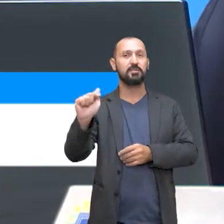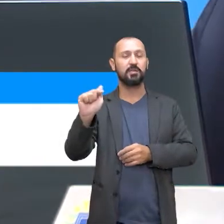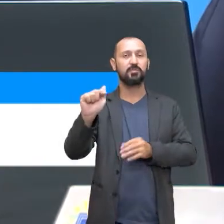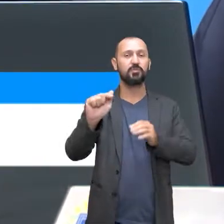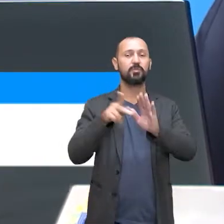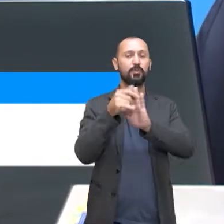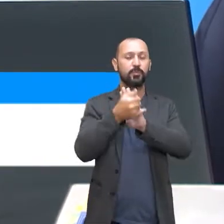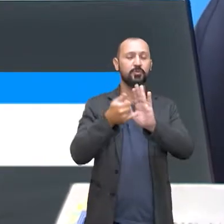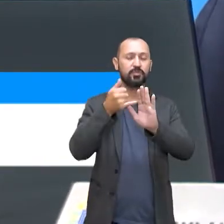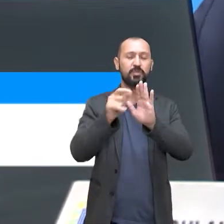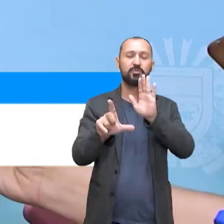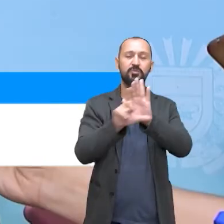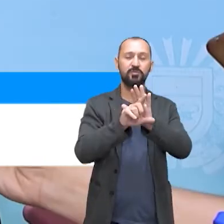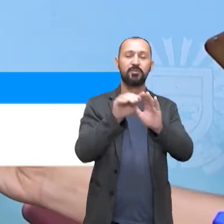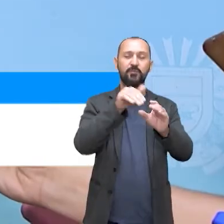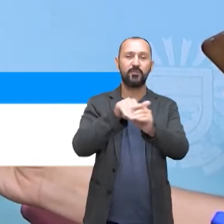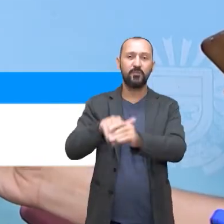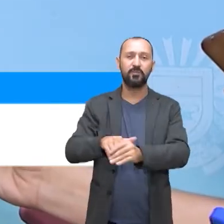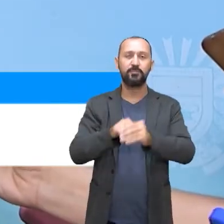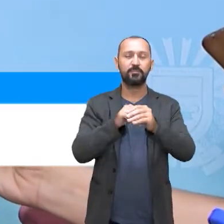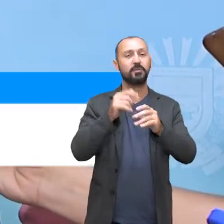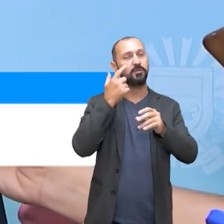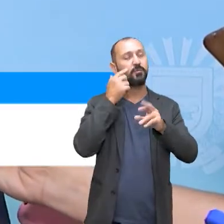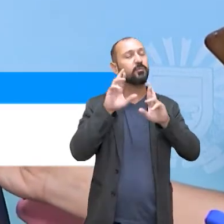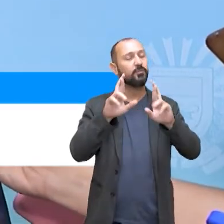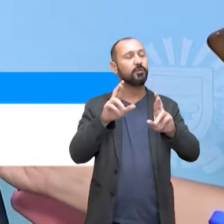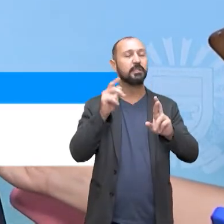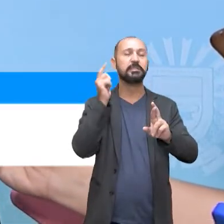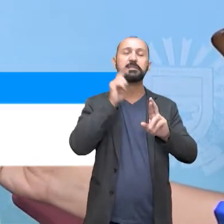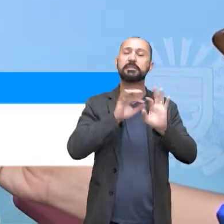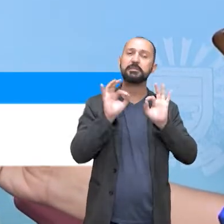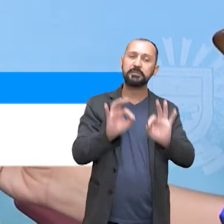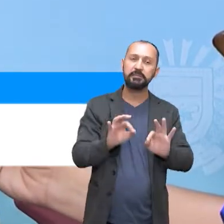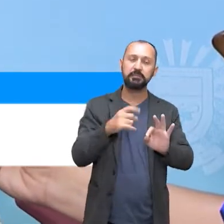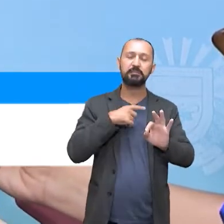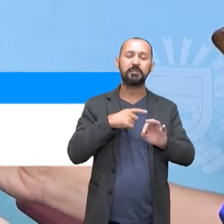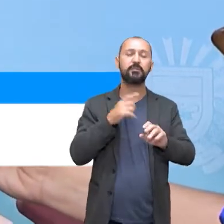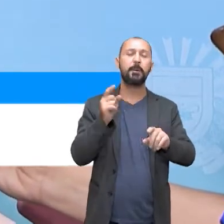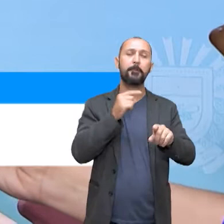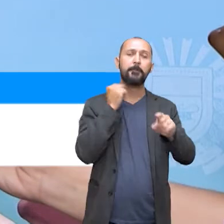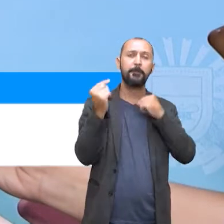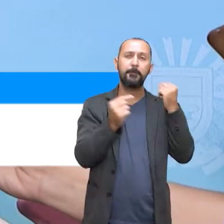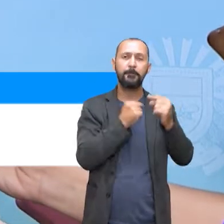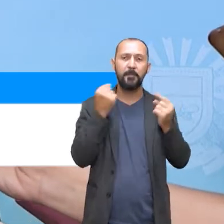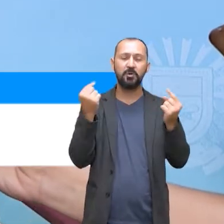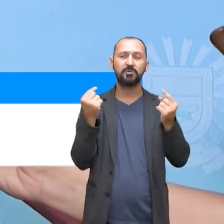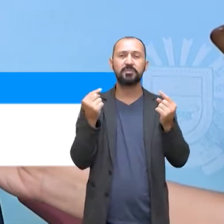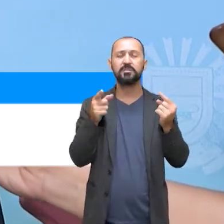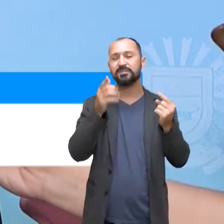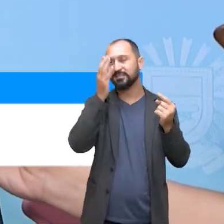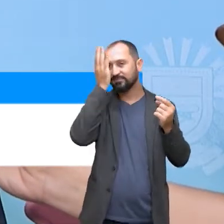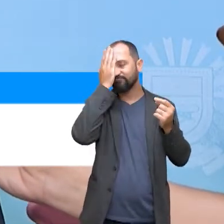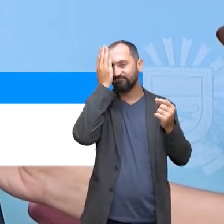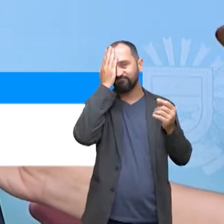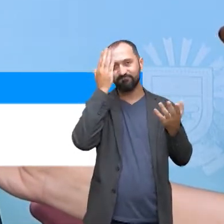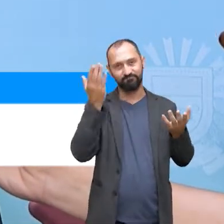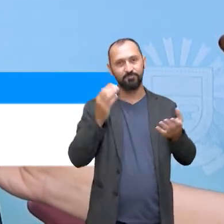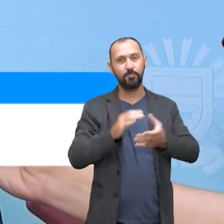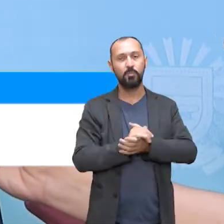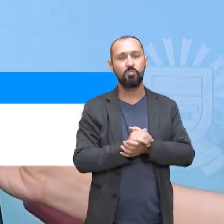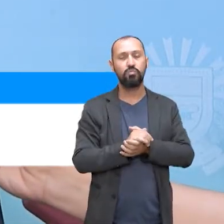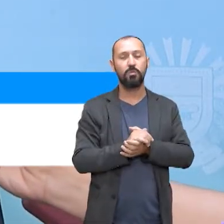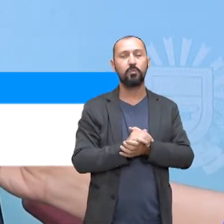587 projetos de lei. Vamos comemorar na vida. Se Deus quiser, vai dar tudo certo. Tivemos perdas que todo